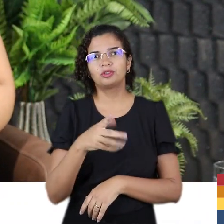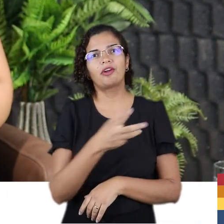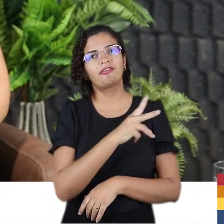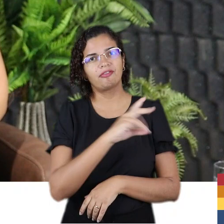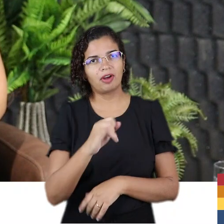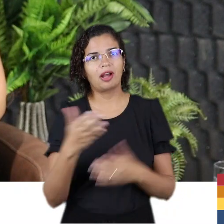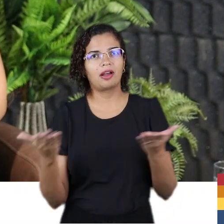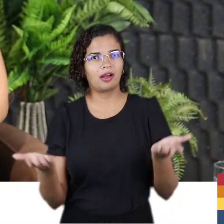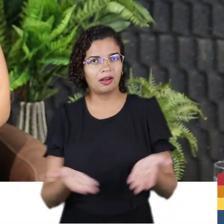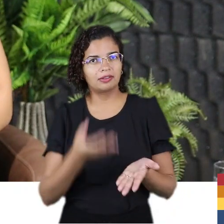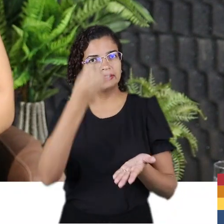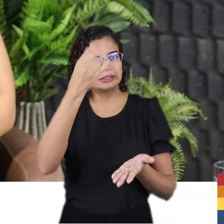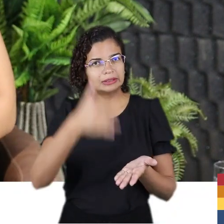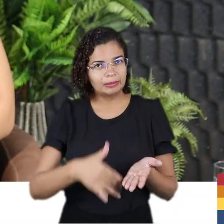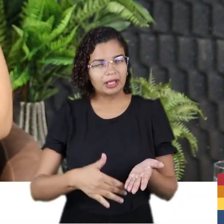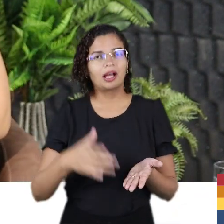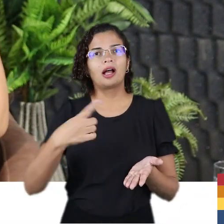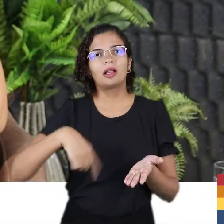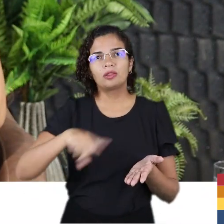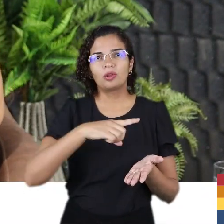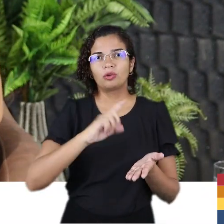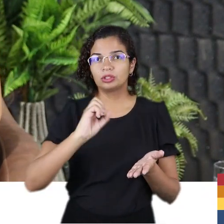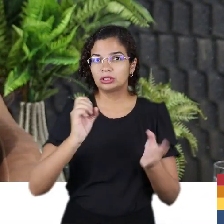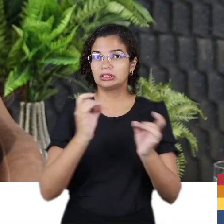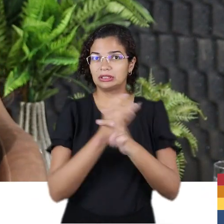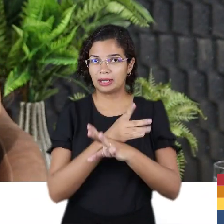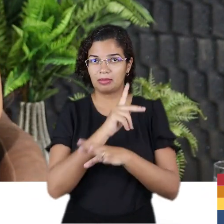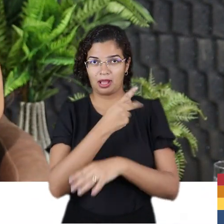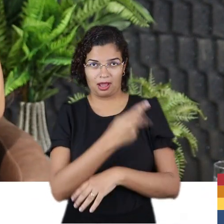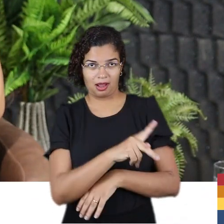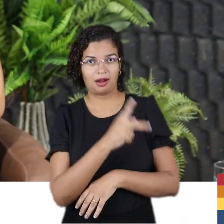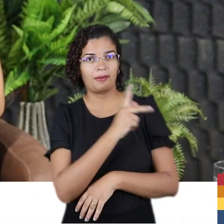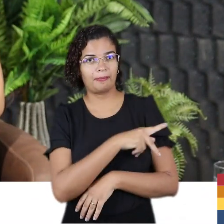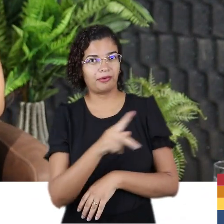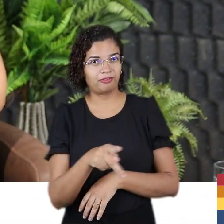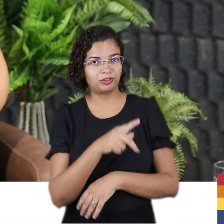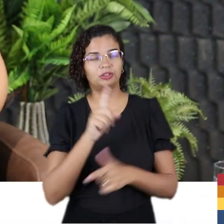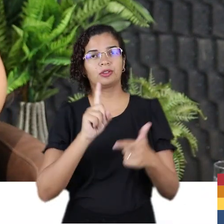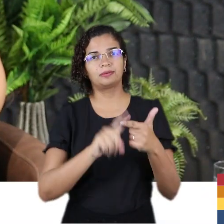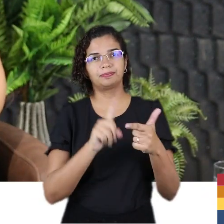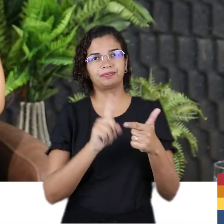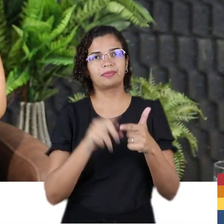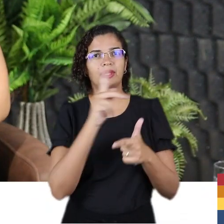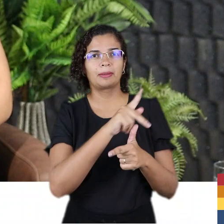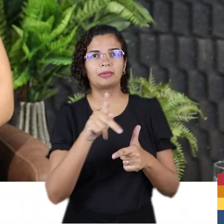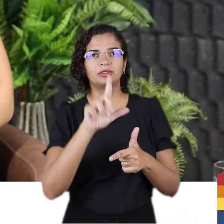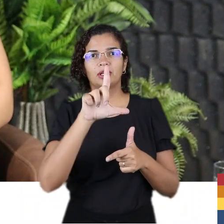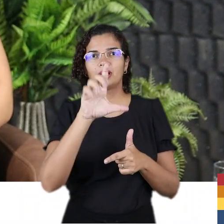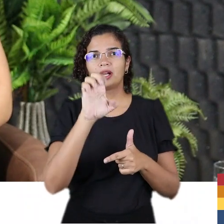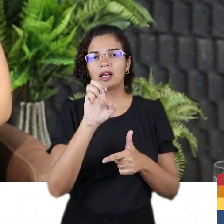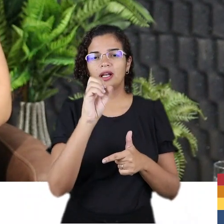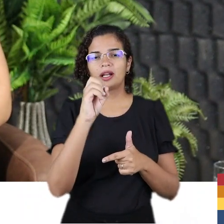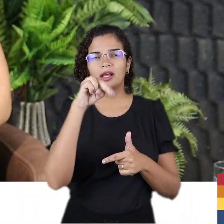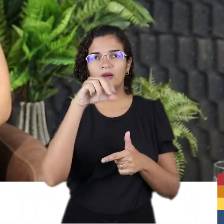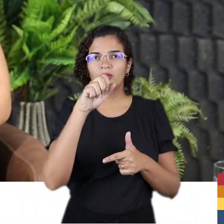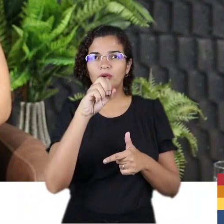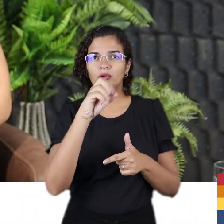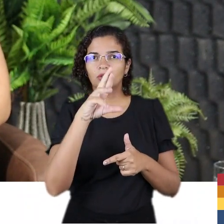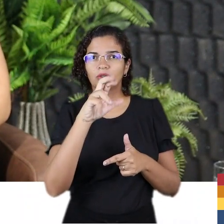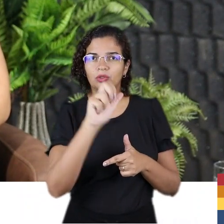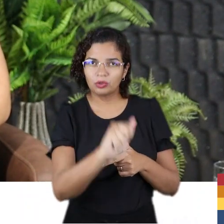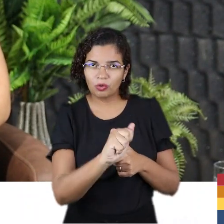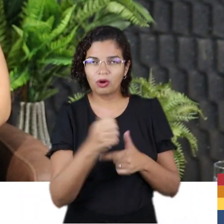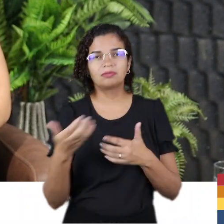E nós teremos logo depois da professora Patrícia, a professora Leonora, que também vou apresentar, né? Para vocês